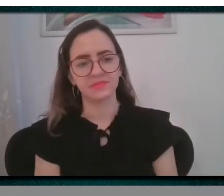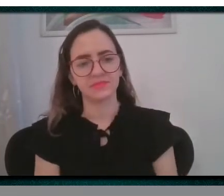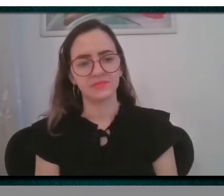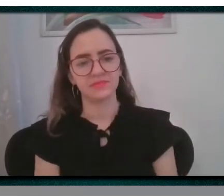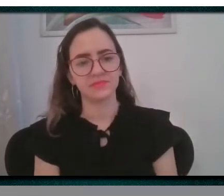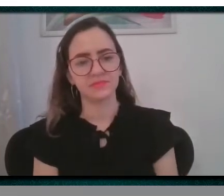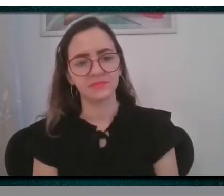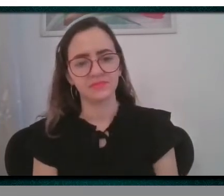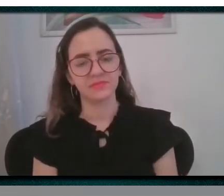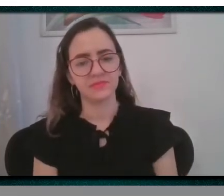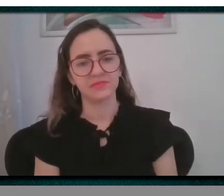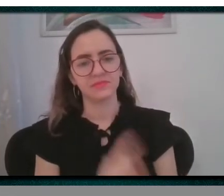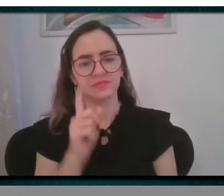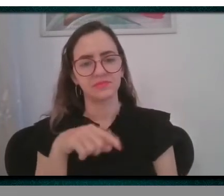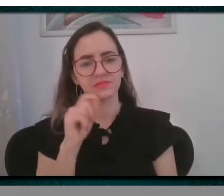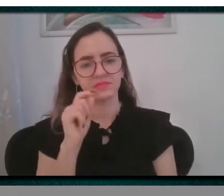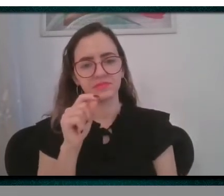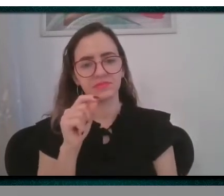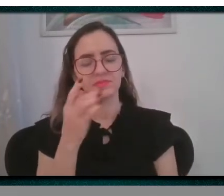isso de cá. Ó.